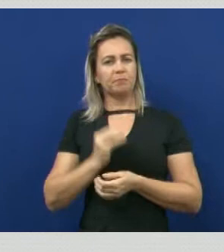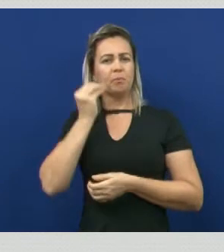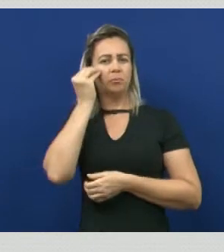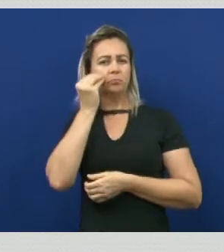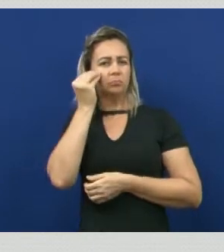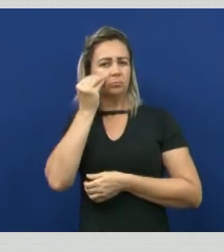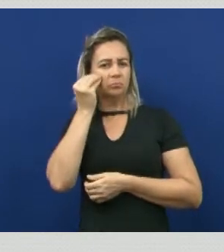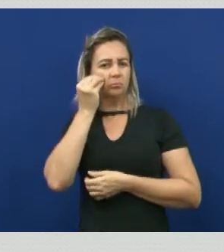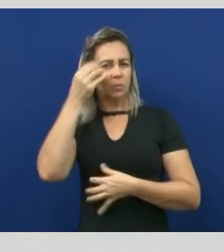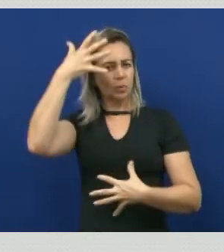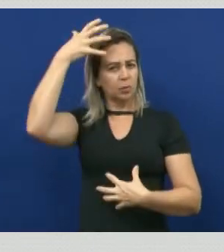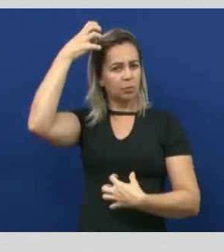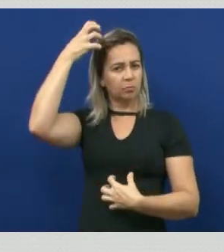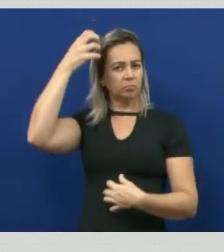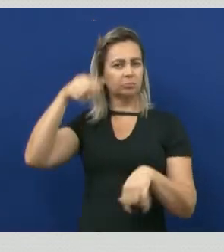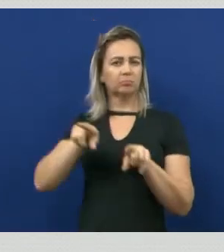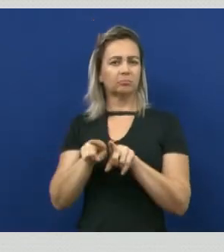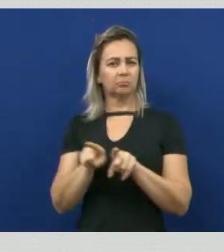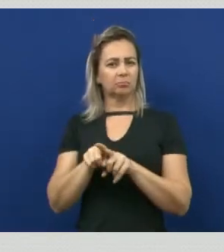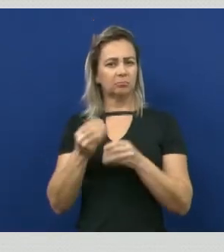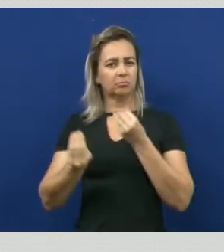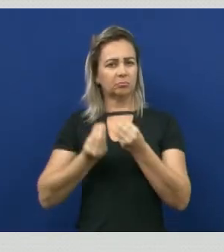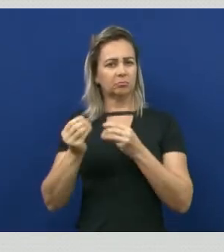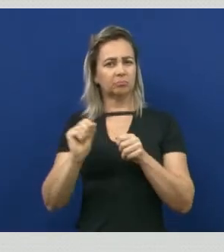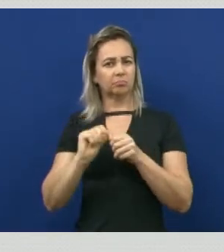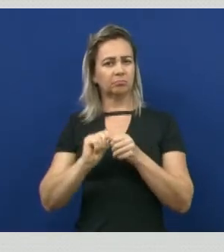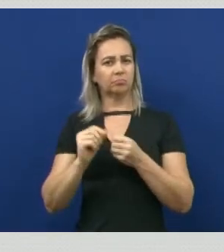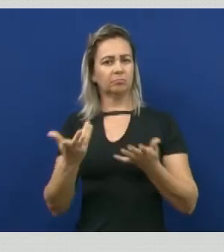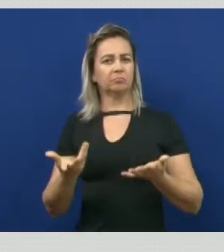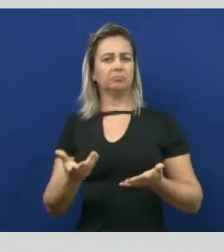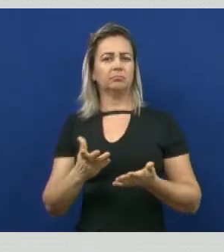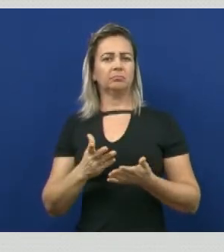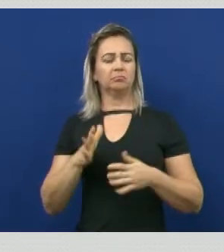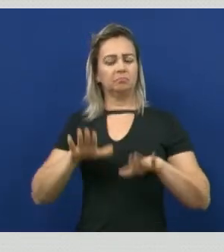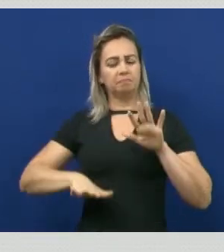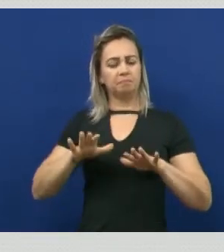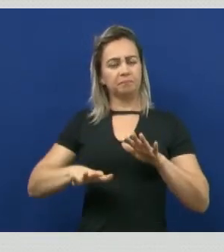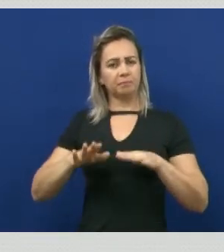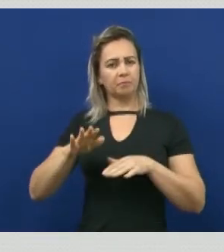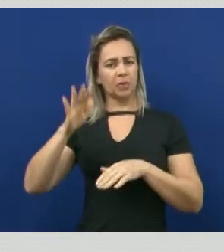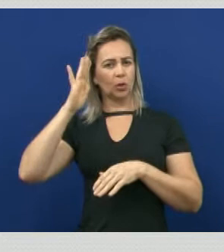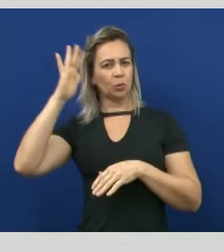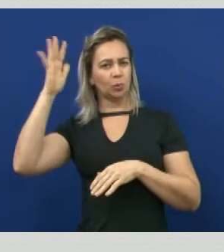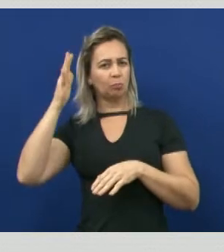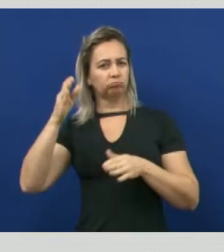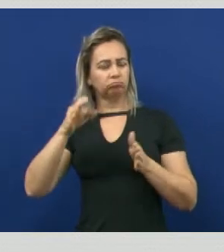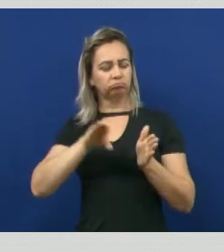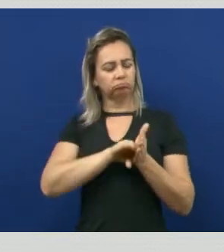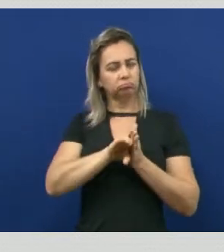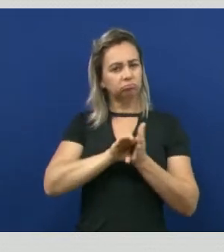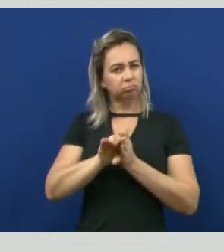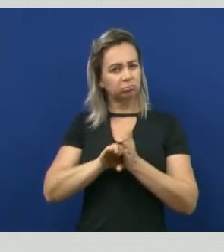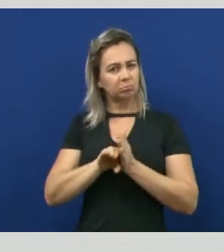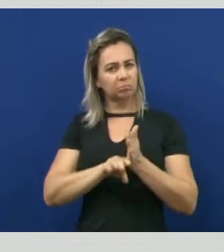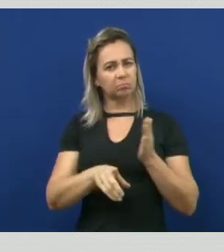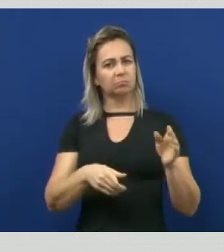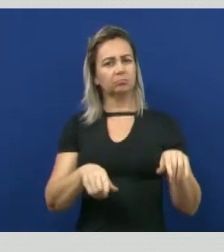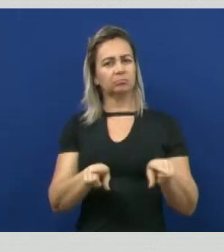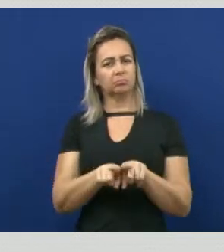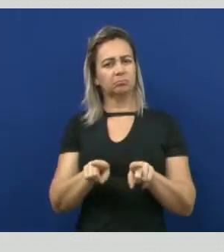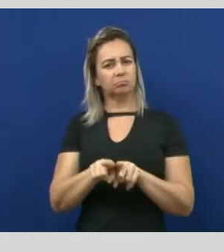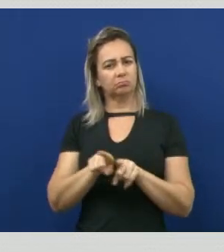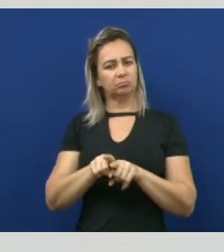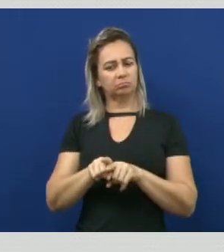os macacos. Nesse experimento com os macacos, o cientista colocou esses macacos em uma